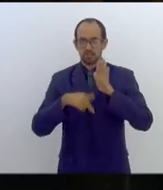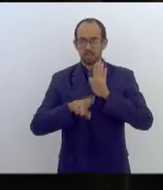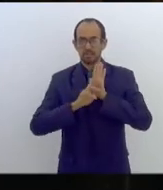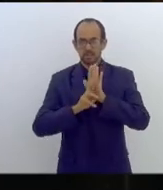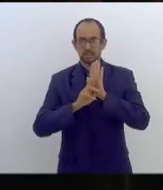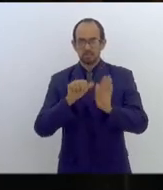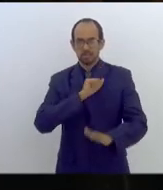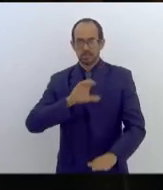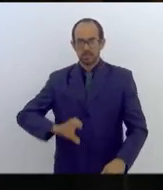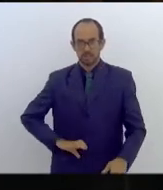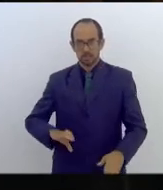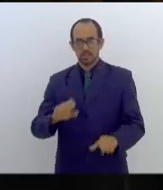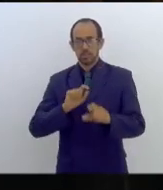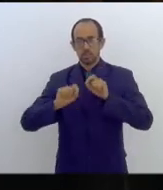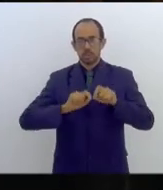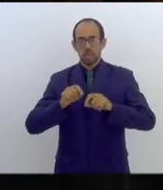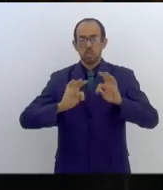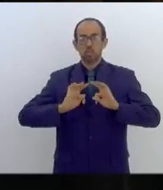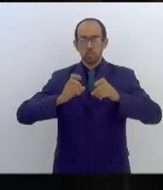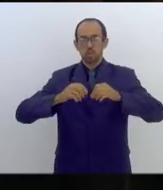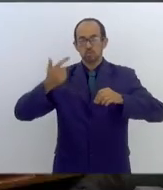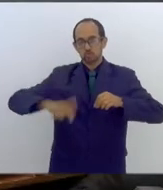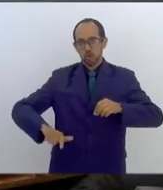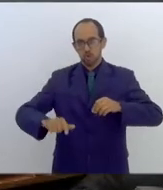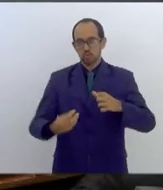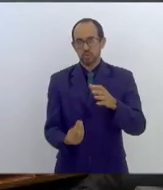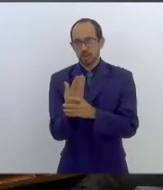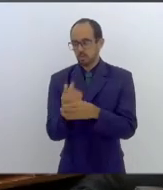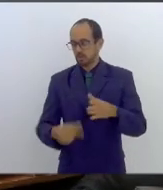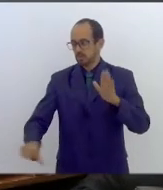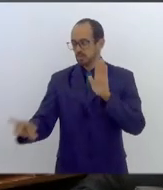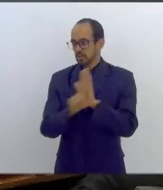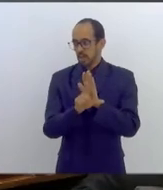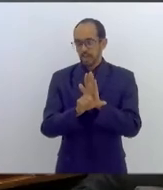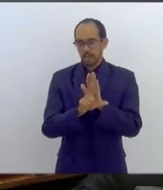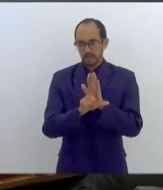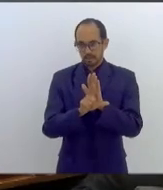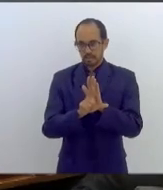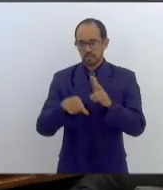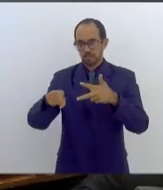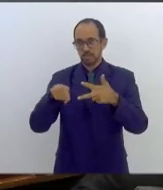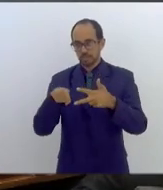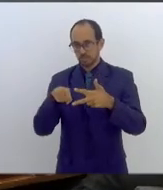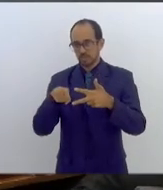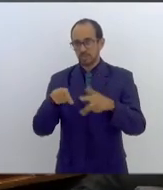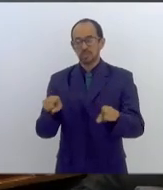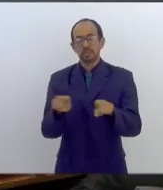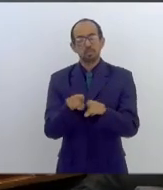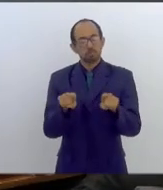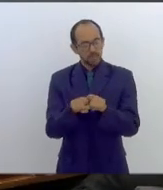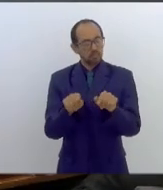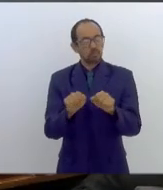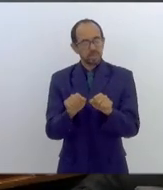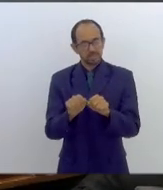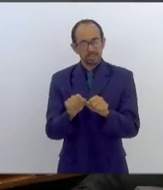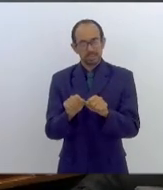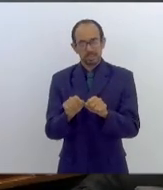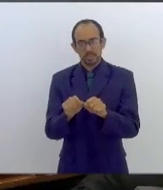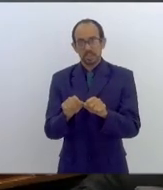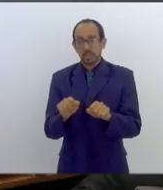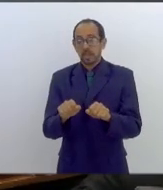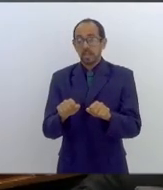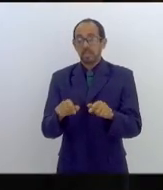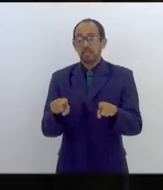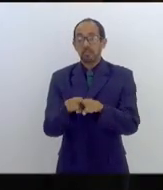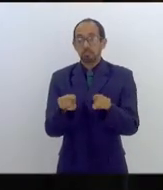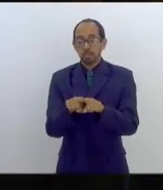presidente análise ciliano e todos é mais legisladores e detentores de mandatos poderes executivos assim também um fase e também